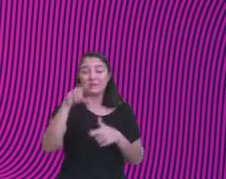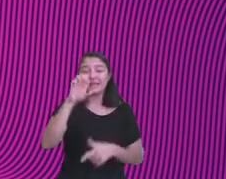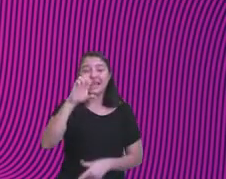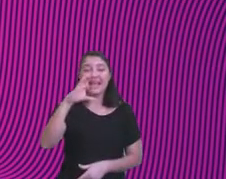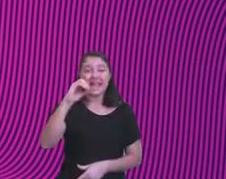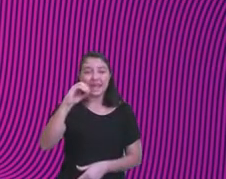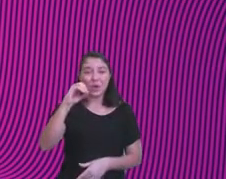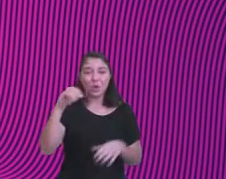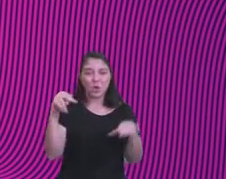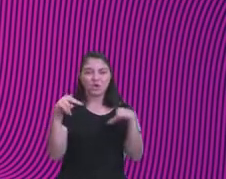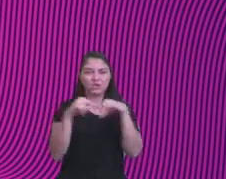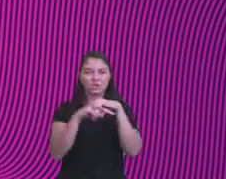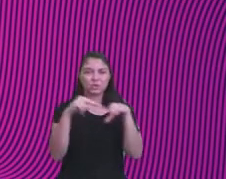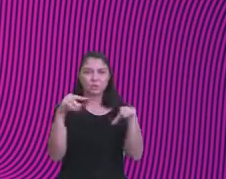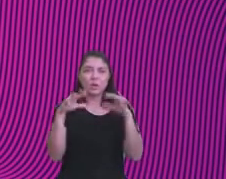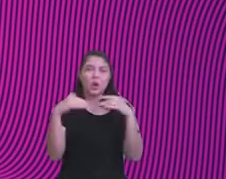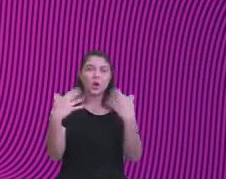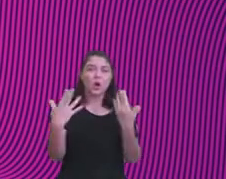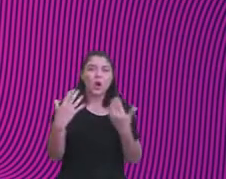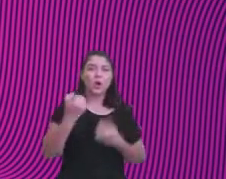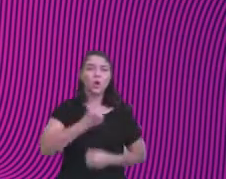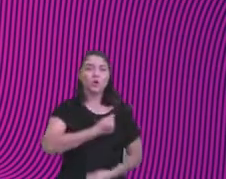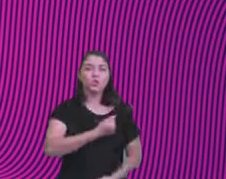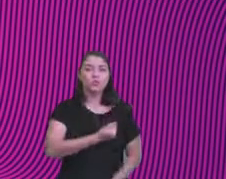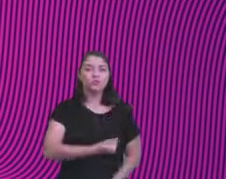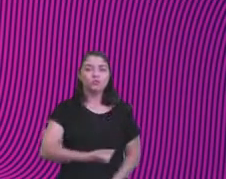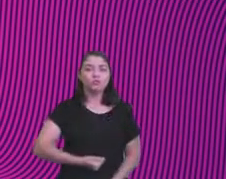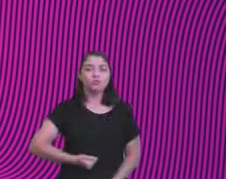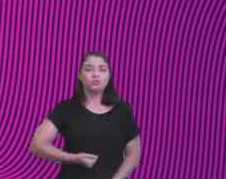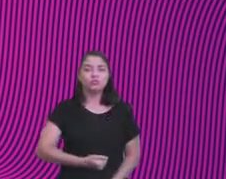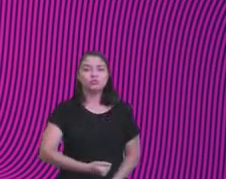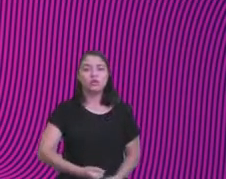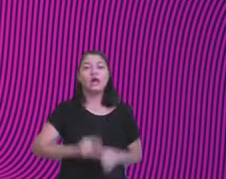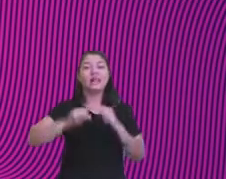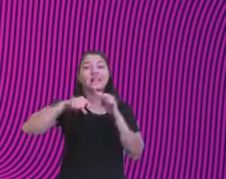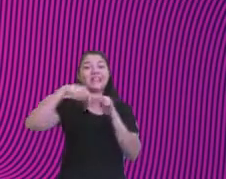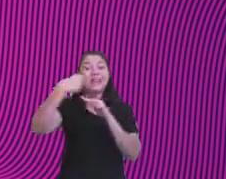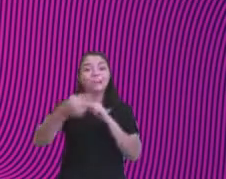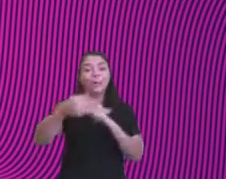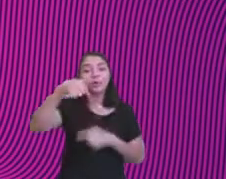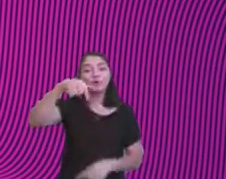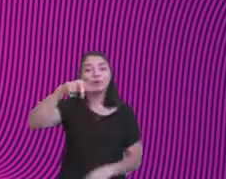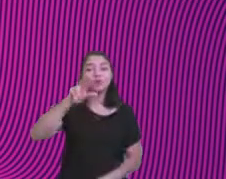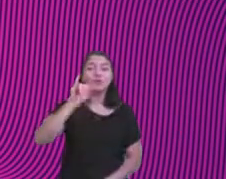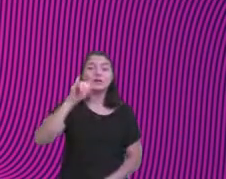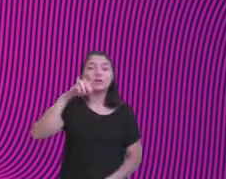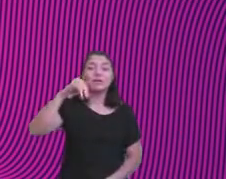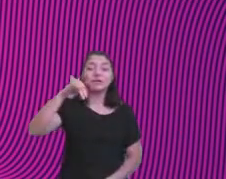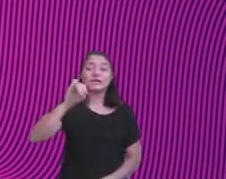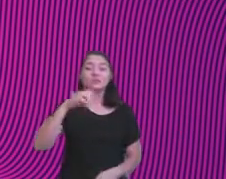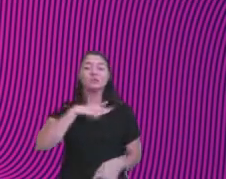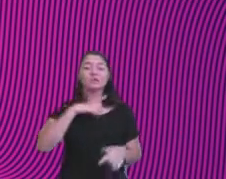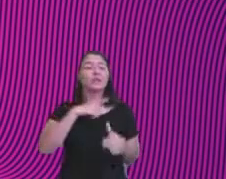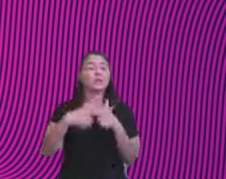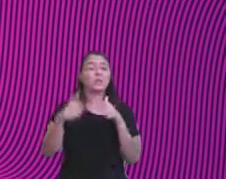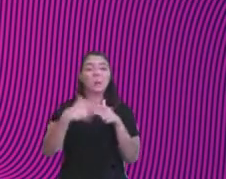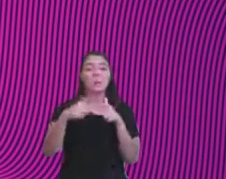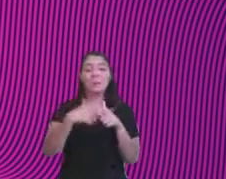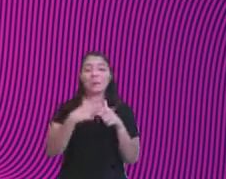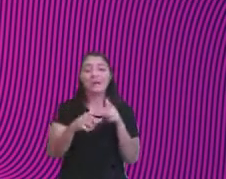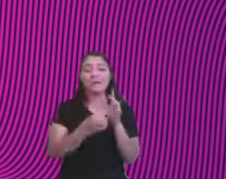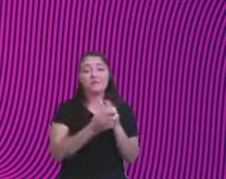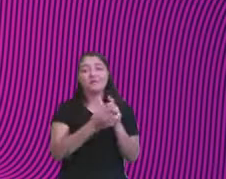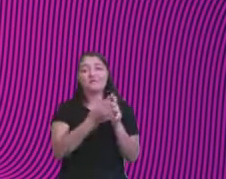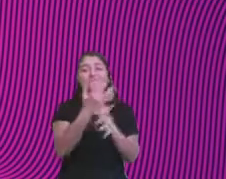avaliação ultrassonográfica é que pós-químio a gente tem edema, tem fusão das camadas e a gente às vezes pode